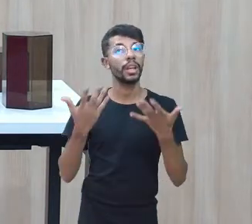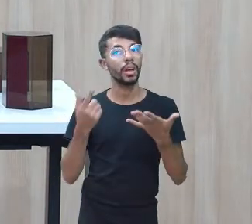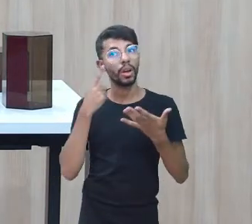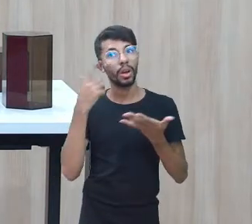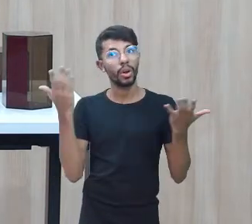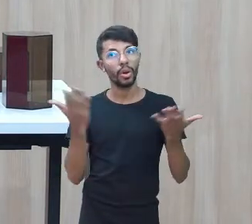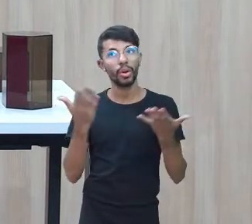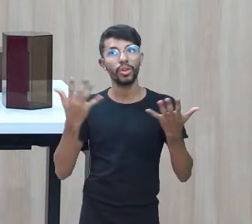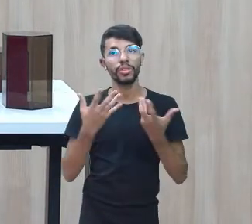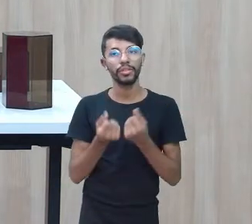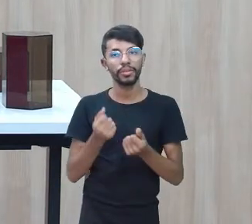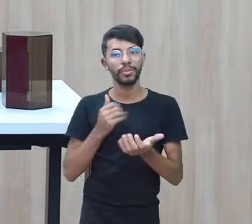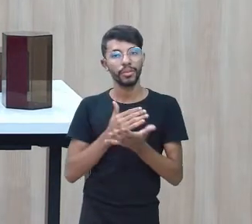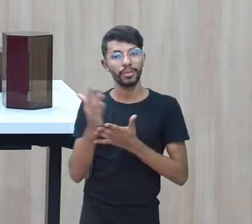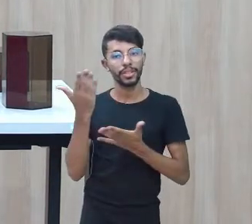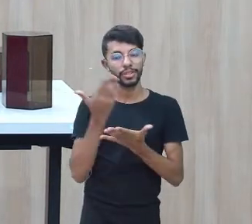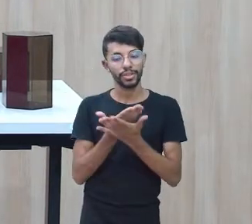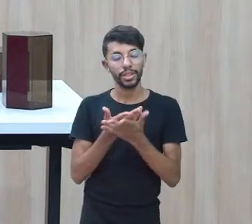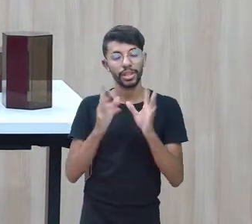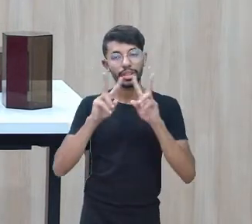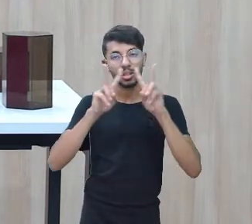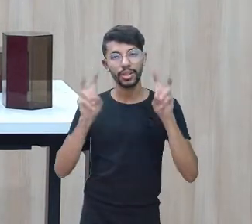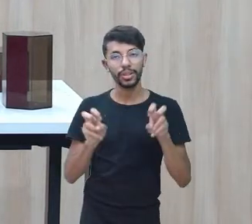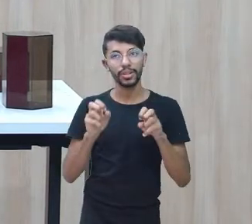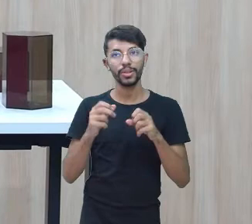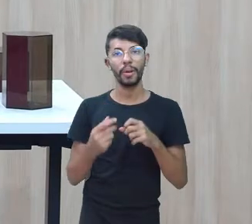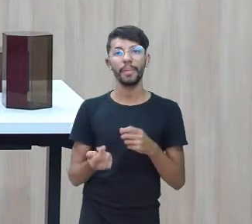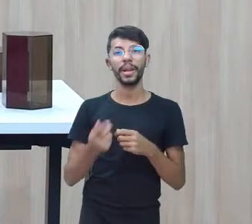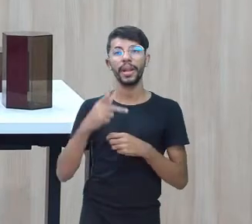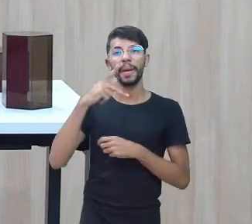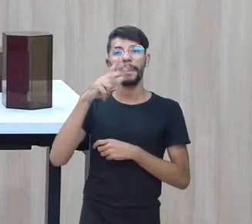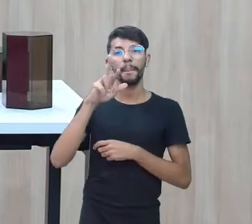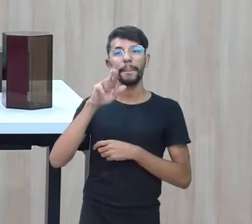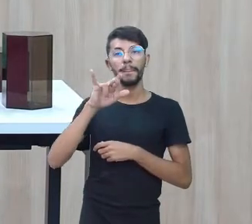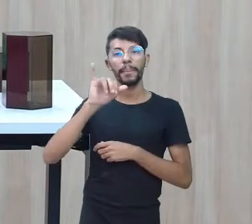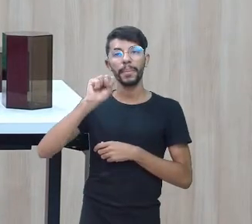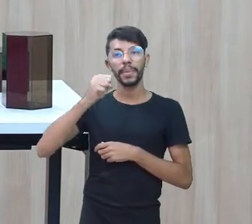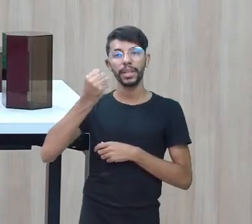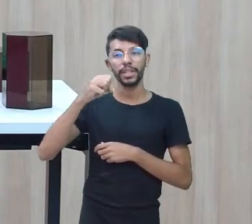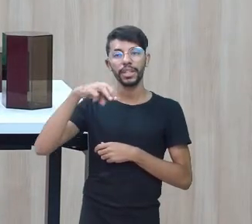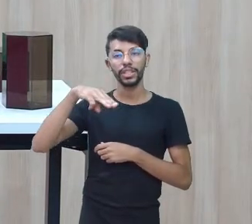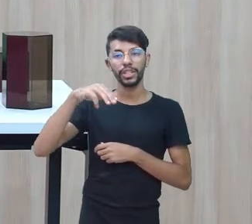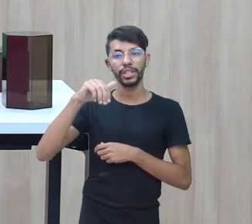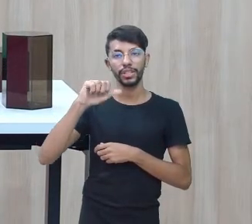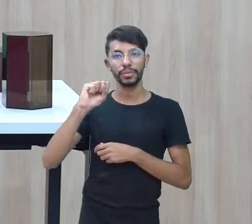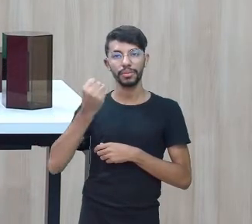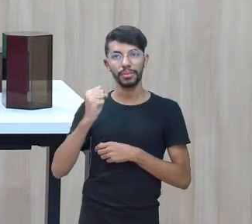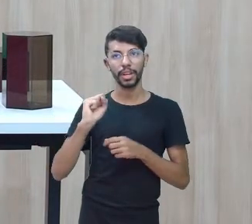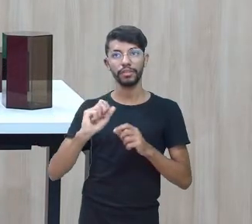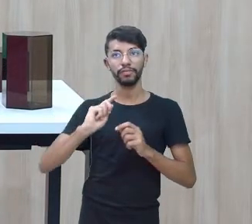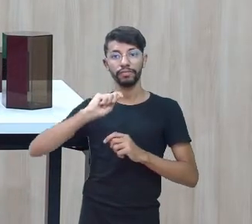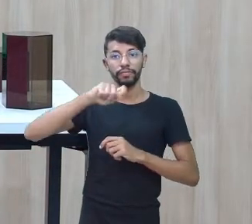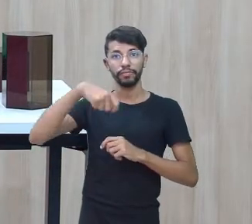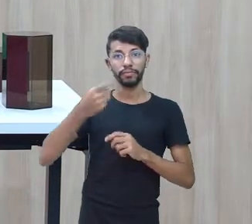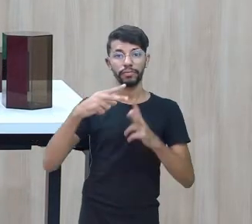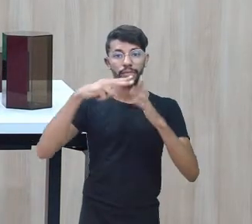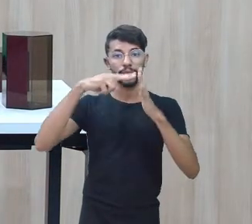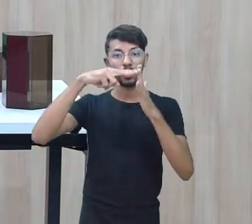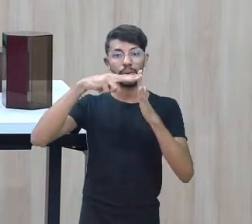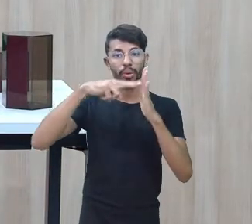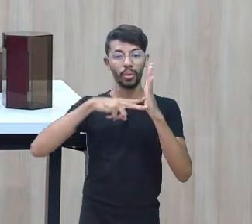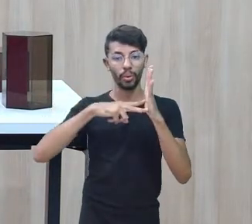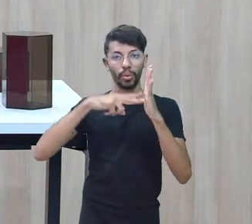começar a falar dos prismas. Aqui eu já coloquei algumas formas para a gente conseguir relacionar, mas eu quero que você avalie no seu dia a